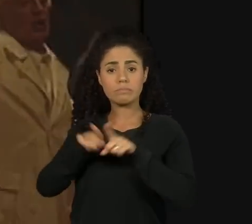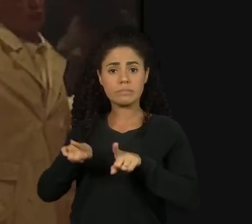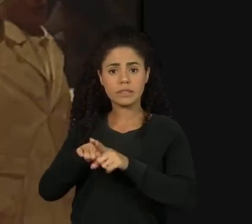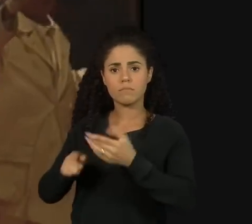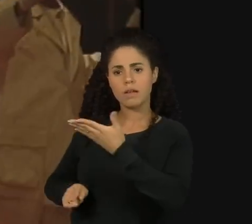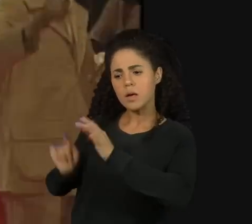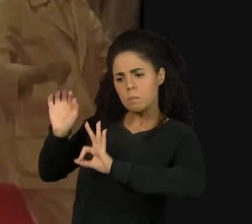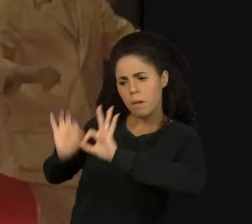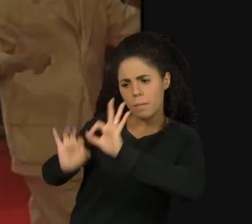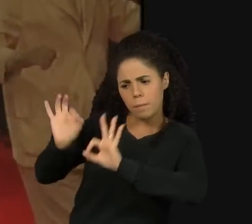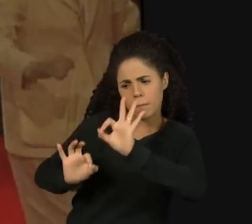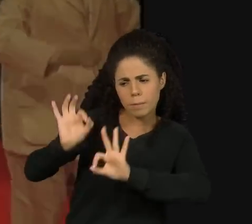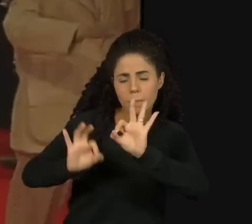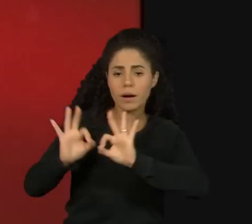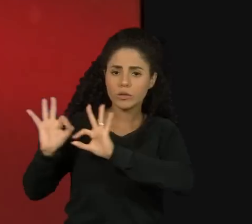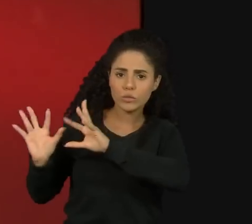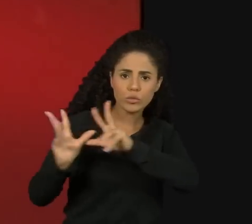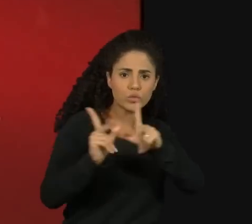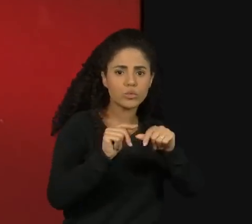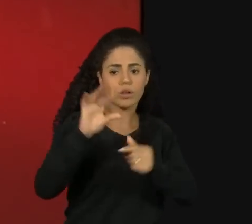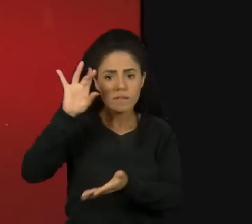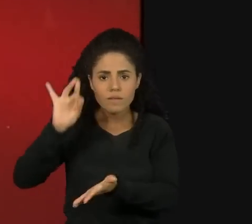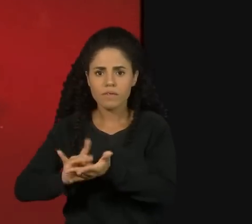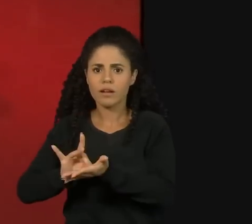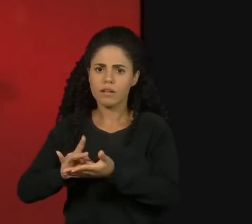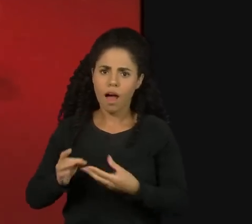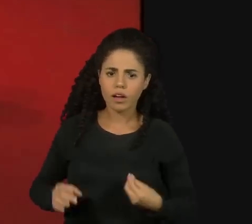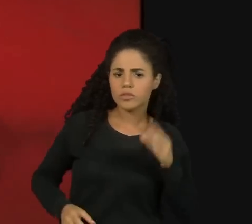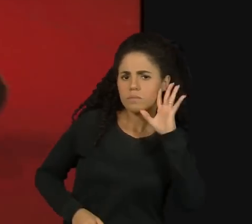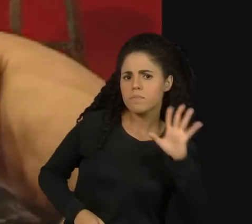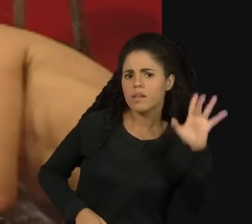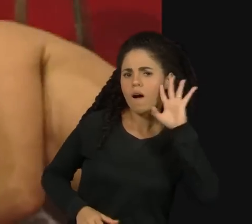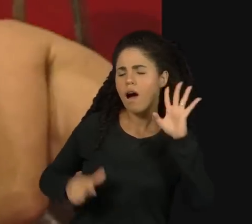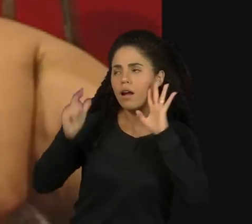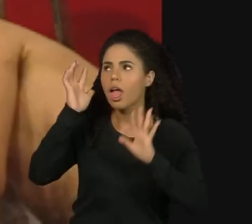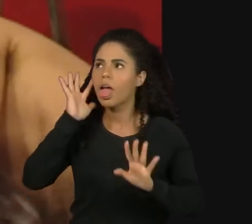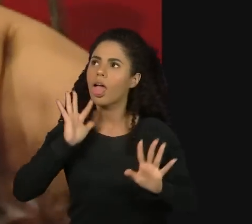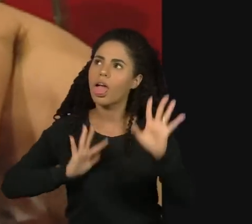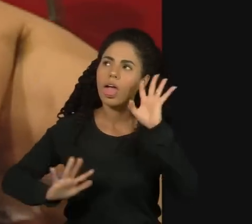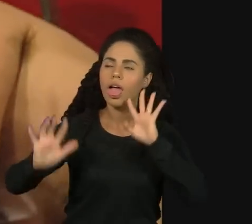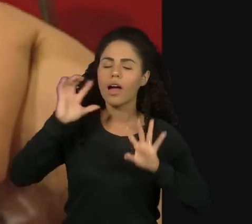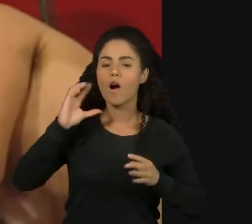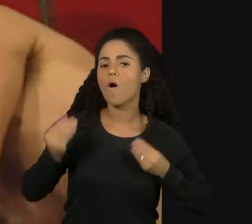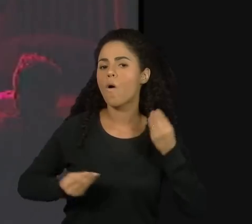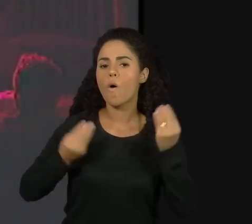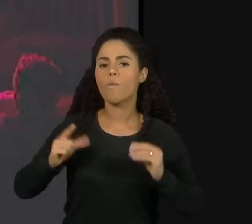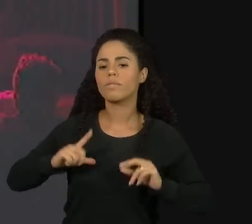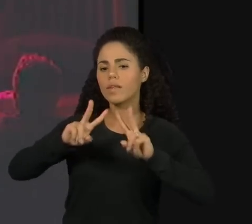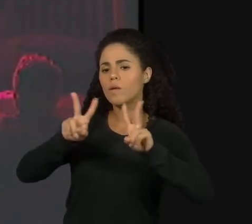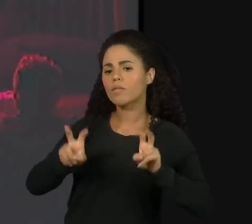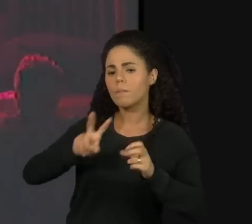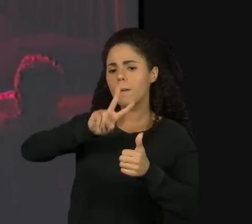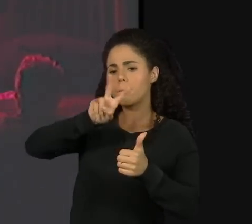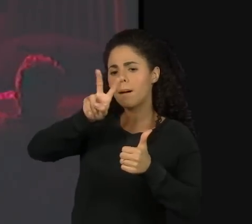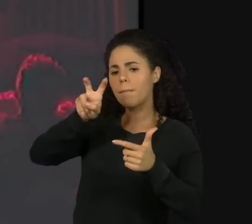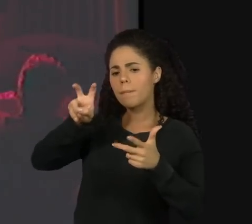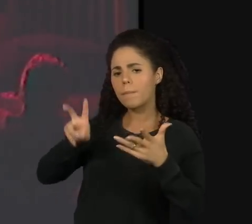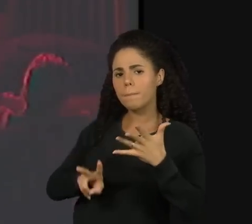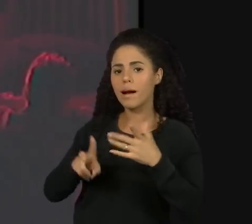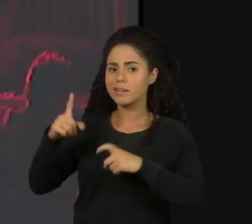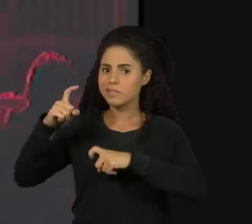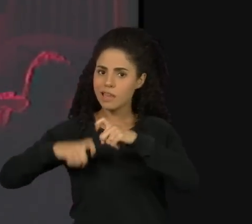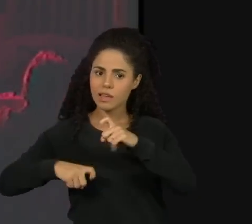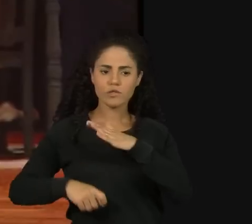Suas obras entrelaçam realidade, memória e alucinação, sob o peso de temas controversos, como o sexo,